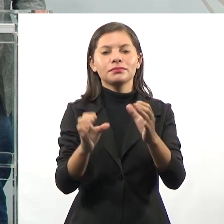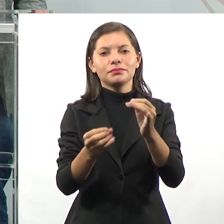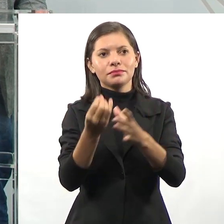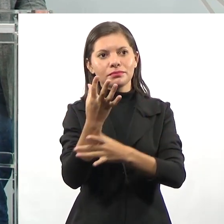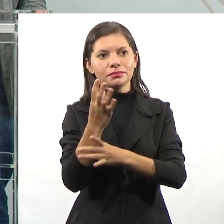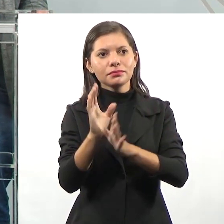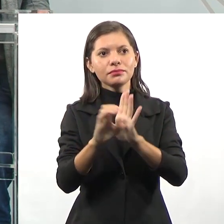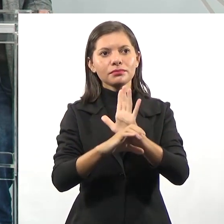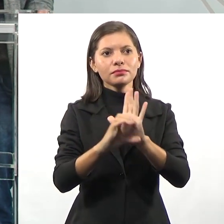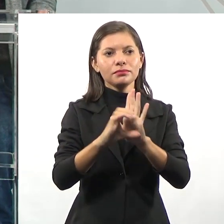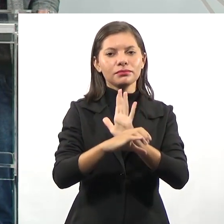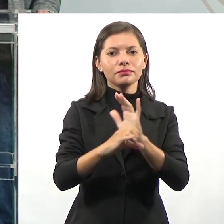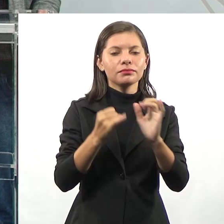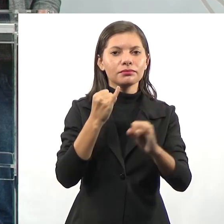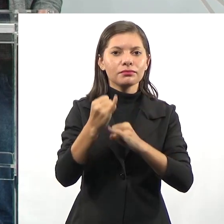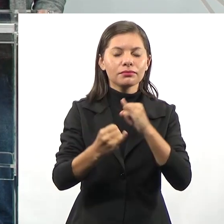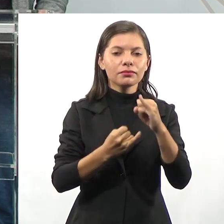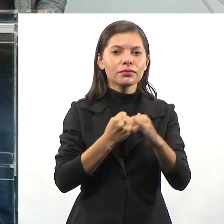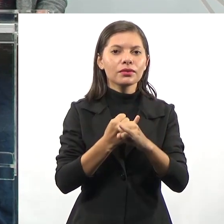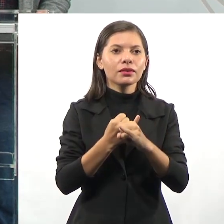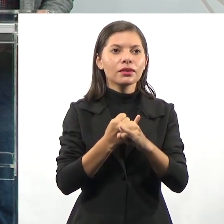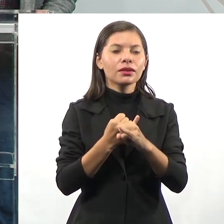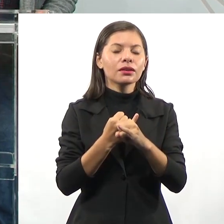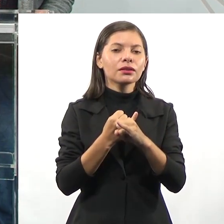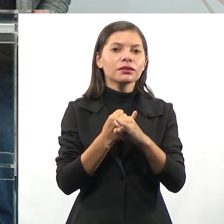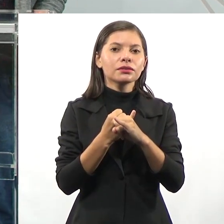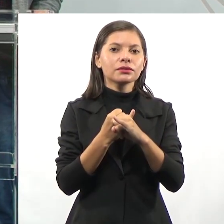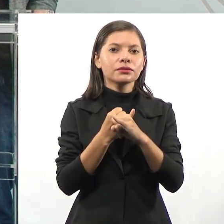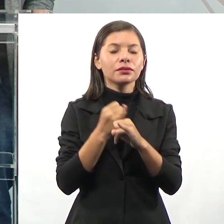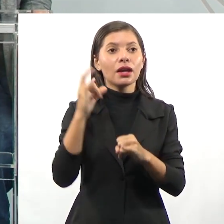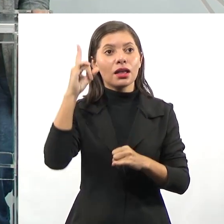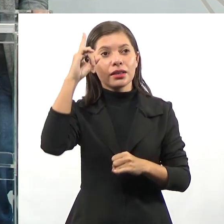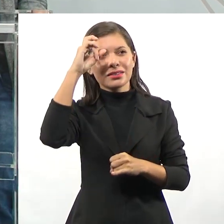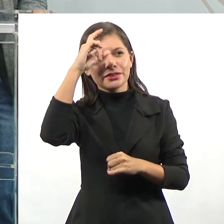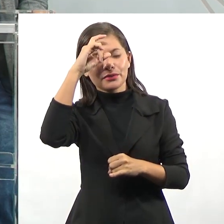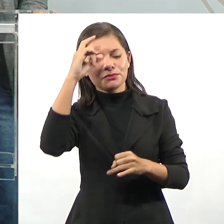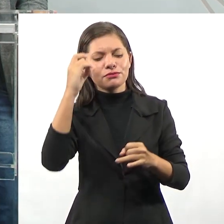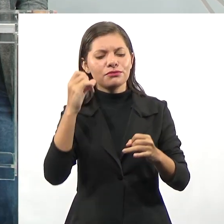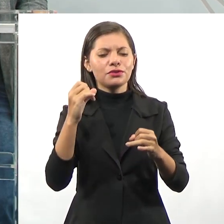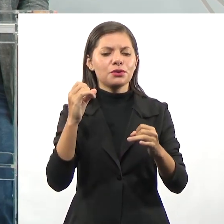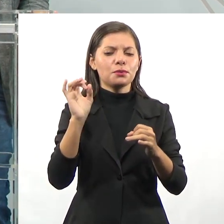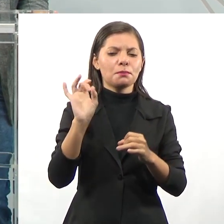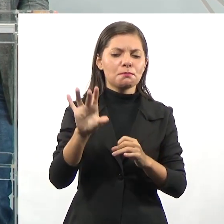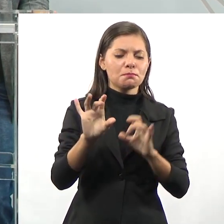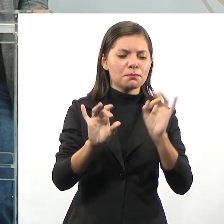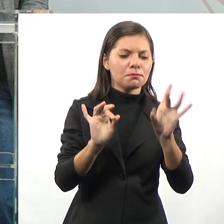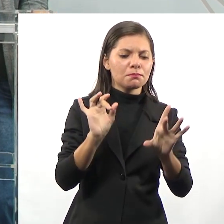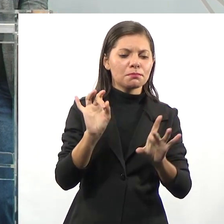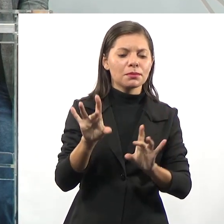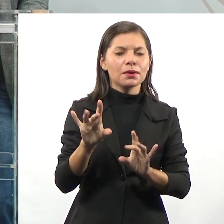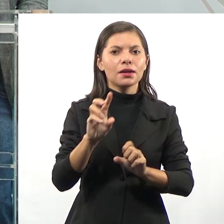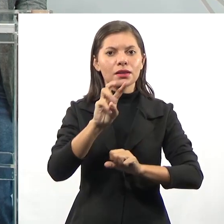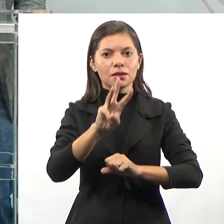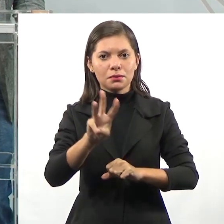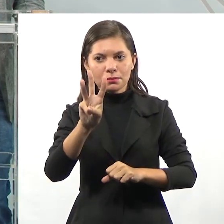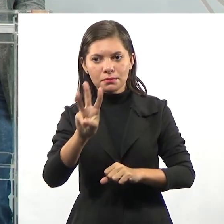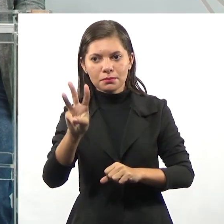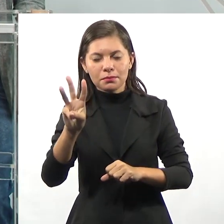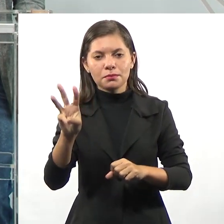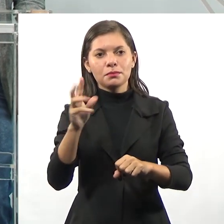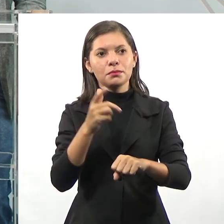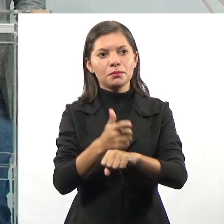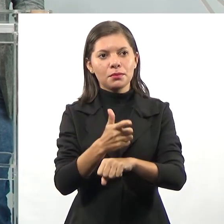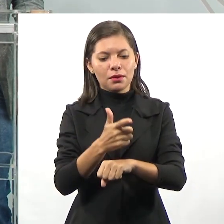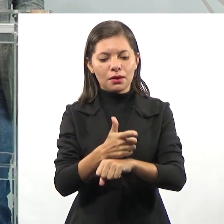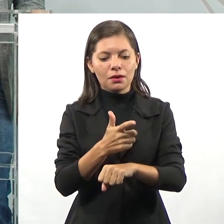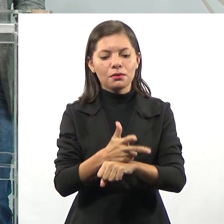de conteúdos a partir da internet. Como é desafio de para cada web aula utilizar uma ferramenta digital